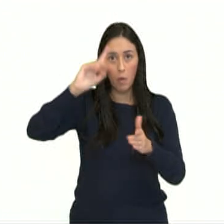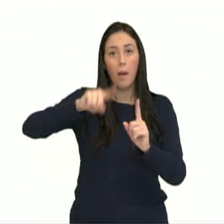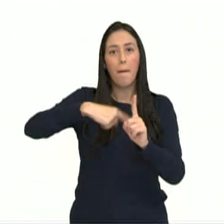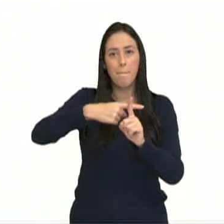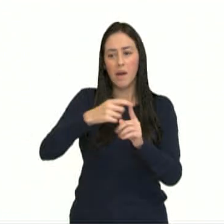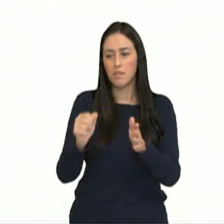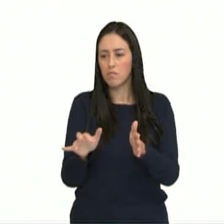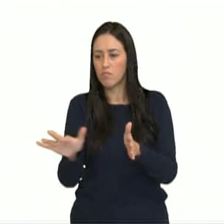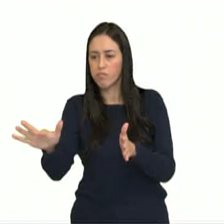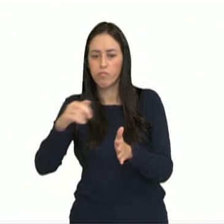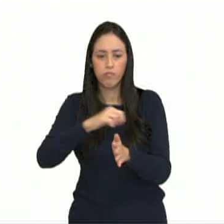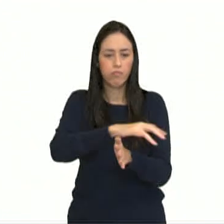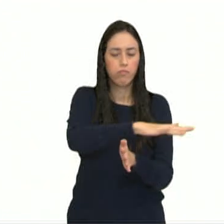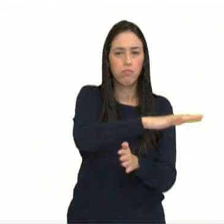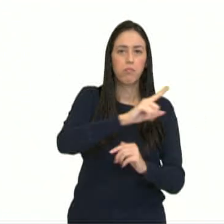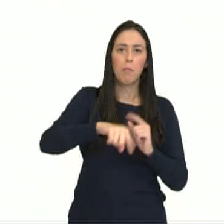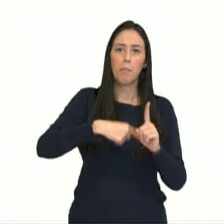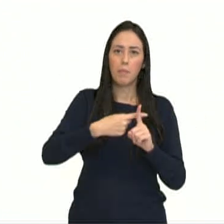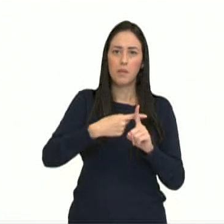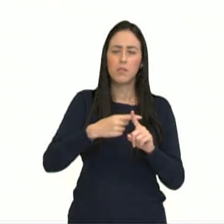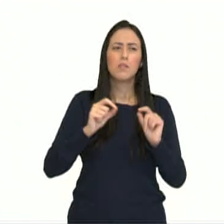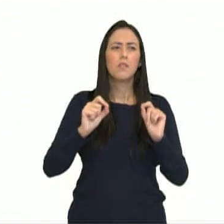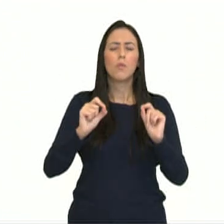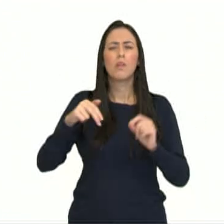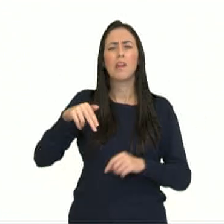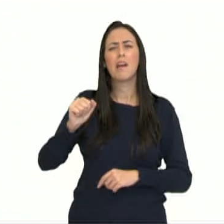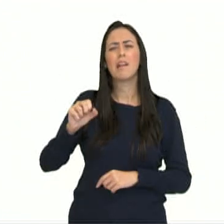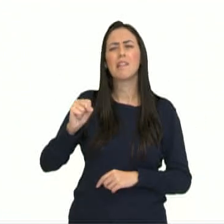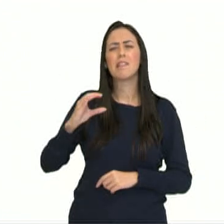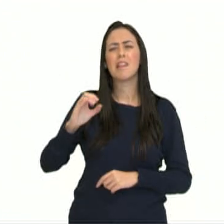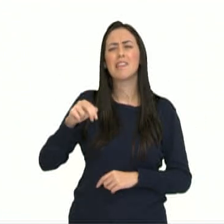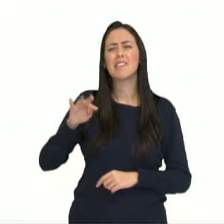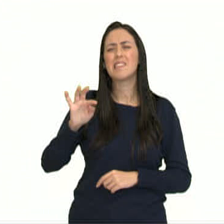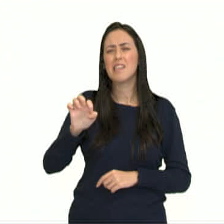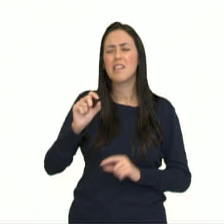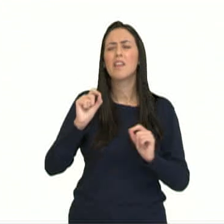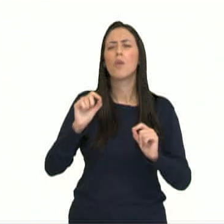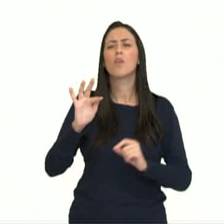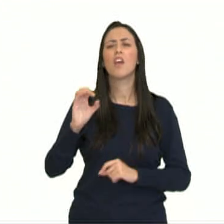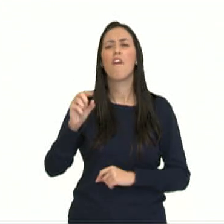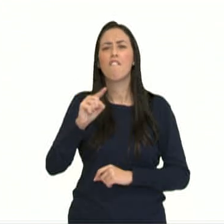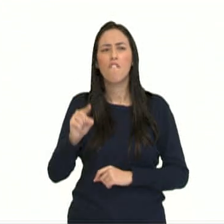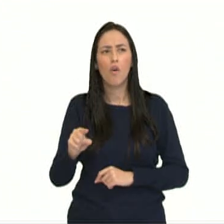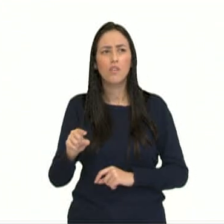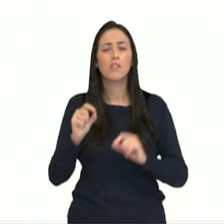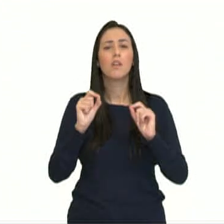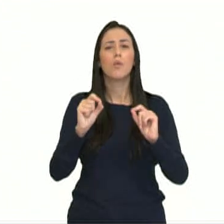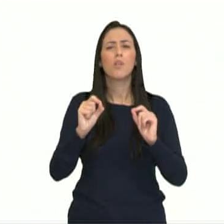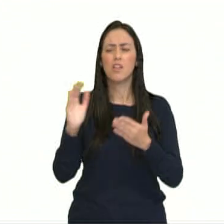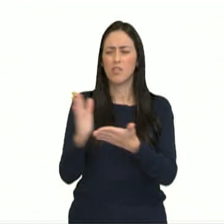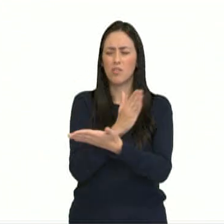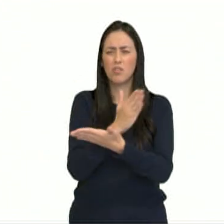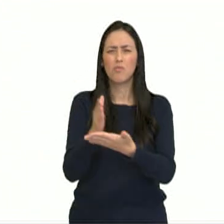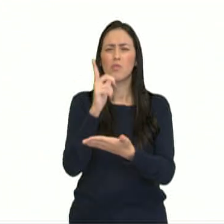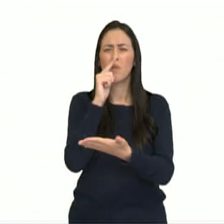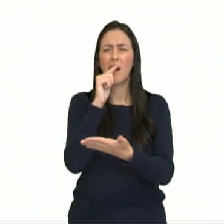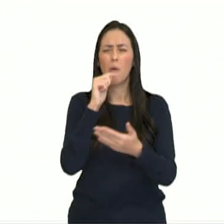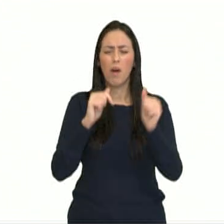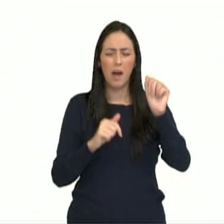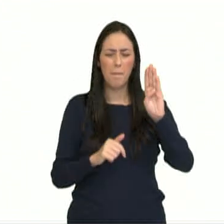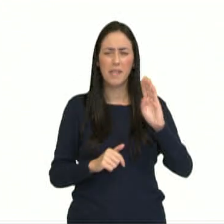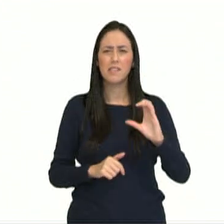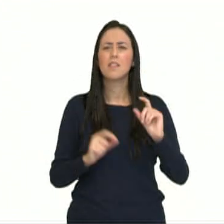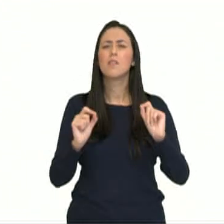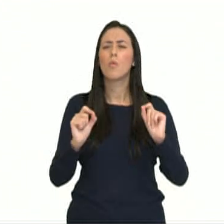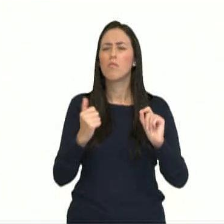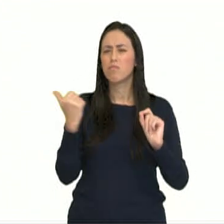Assim sendo, defina o que é nascente. Letra B, o que é foz? E letra C, o que é um divisor de água? É bem fácil